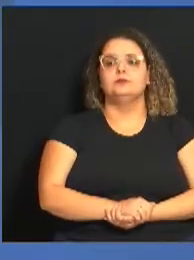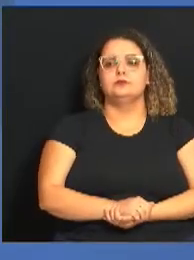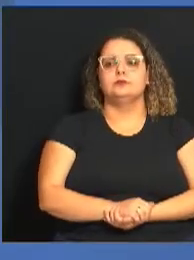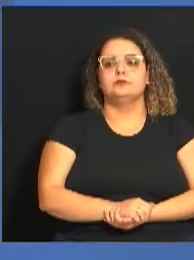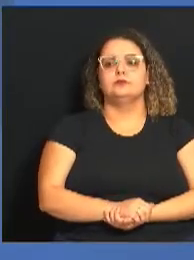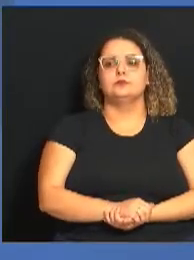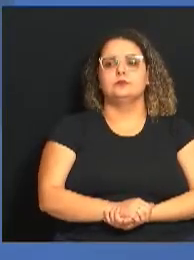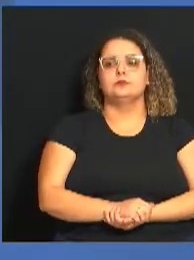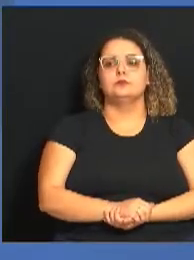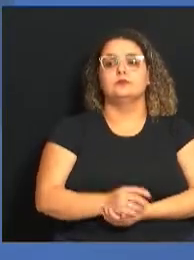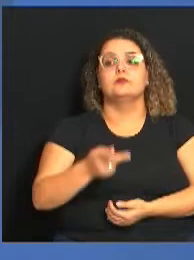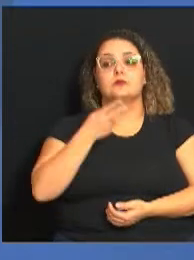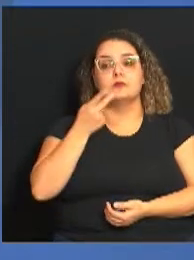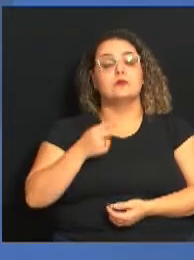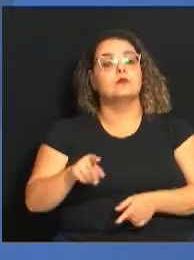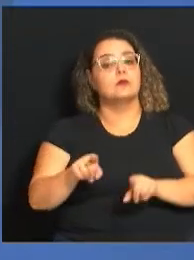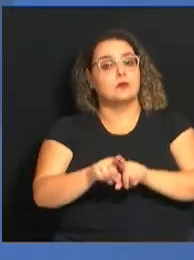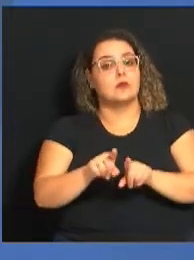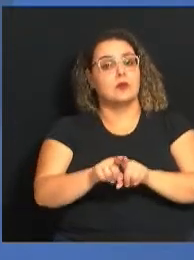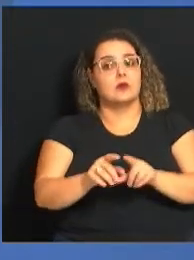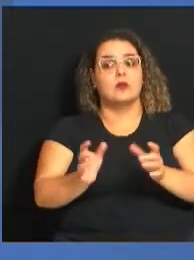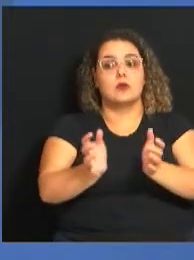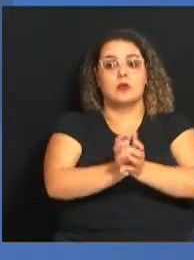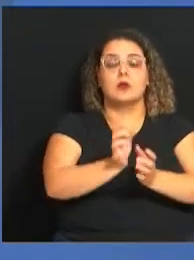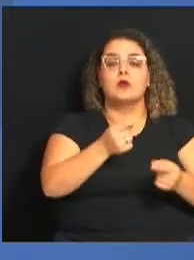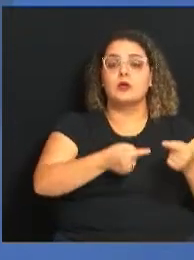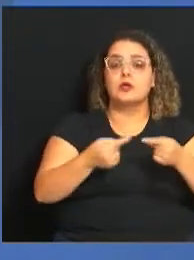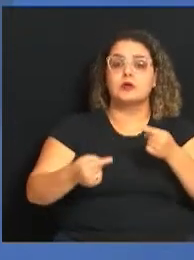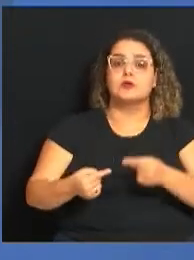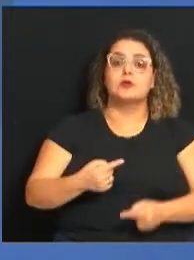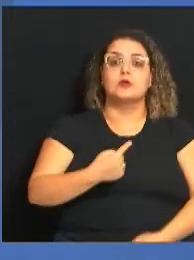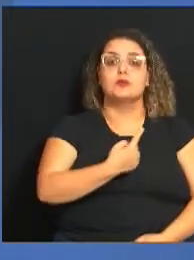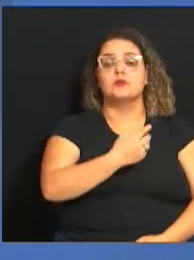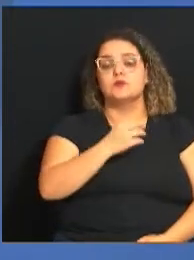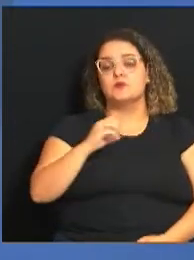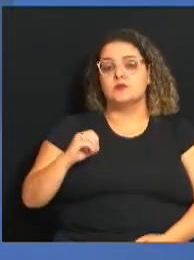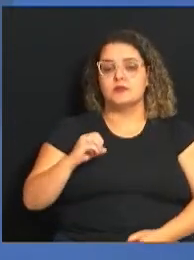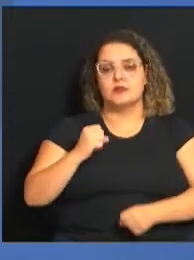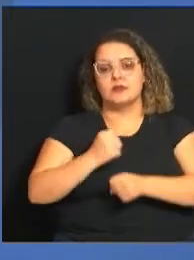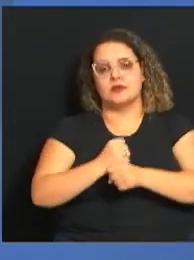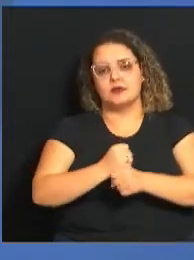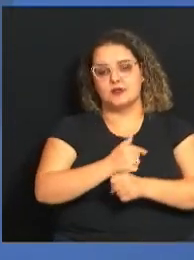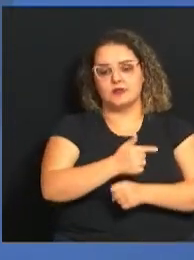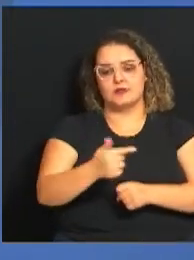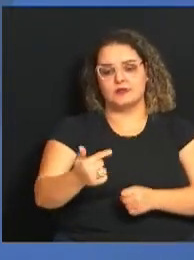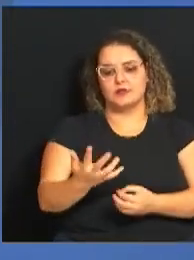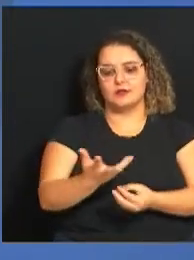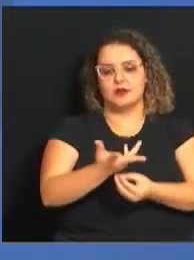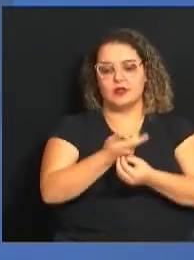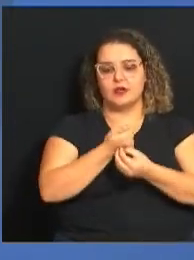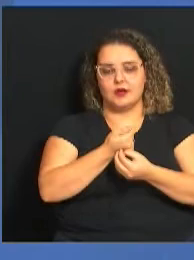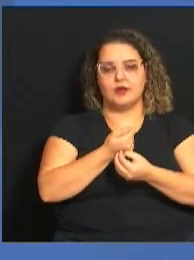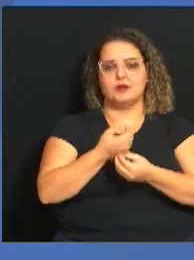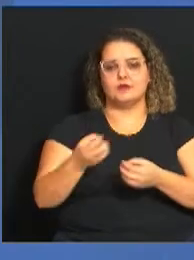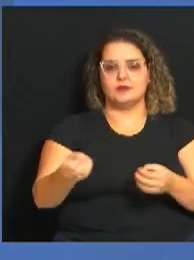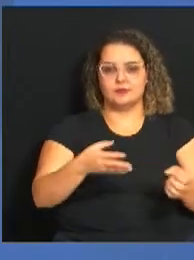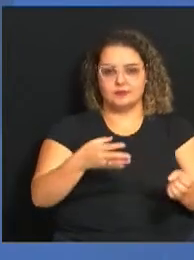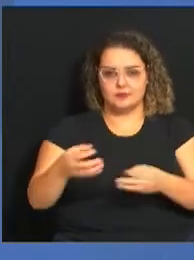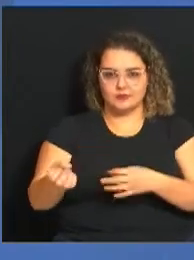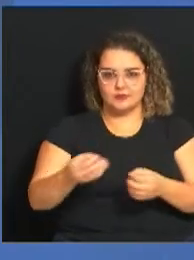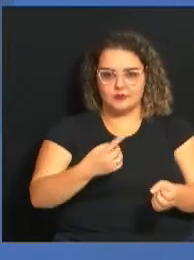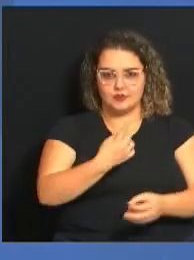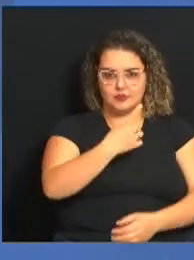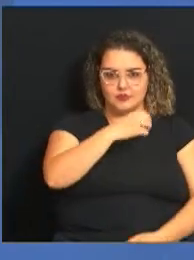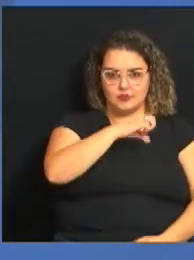Reforçando, então, que a Comissão de Cultura discutiu o centenário da Semana de Arte Moderna de 1922. E